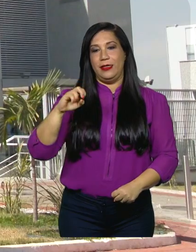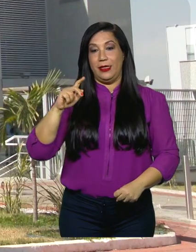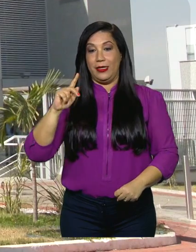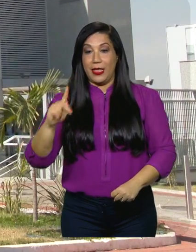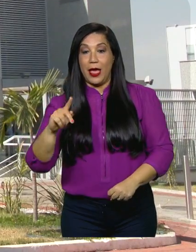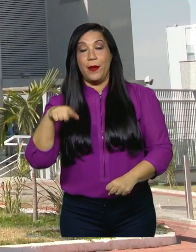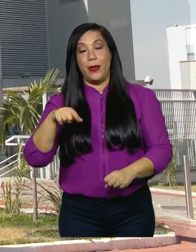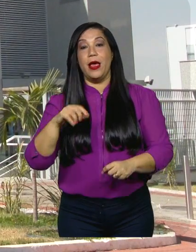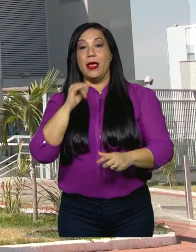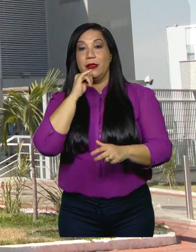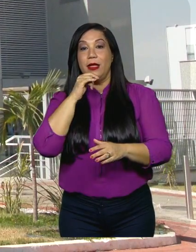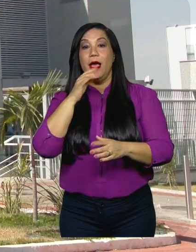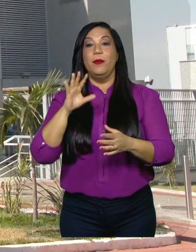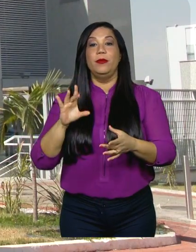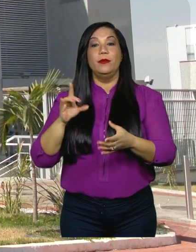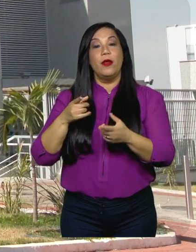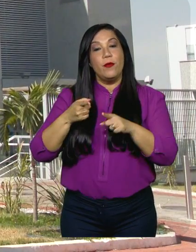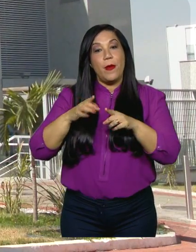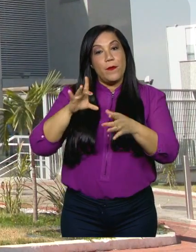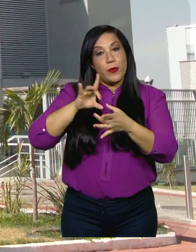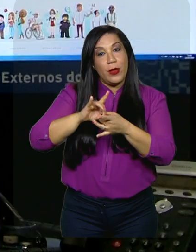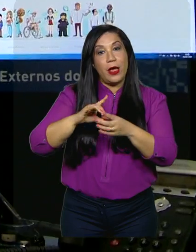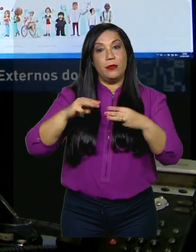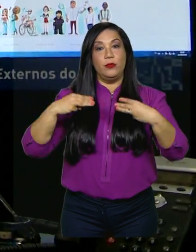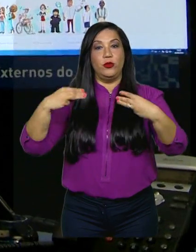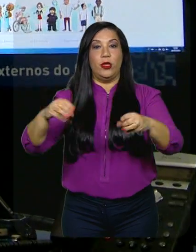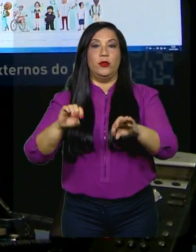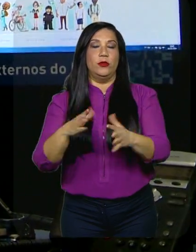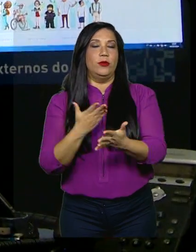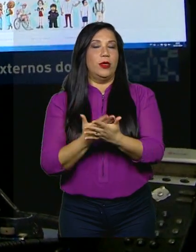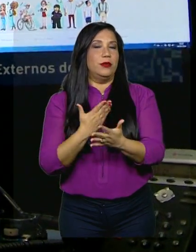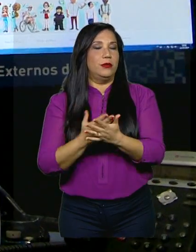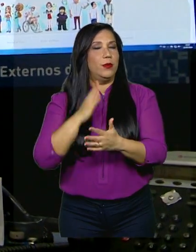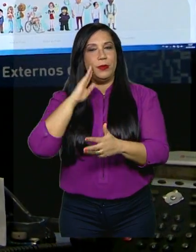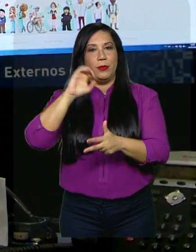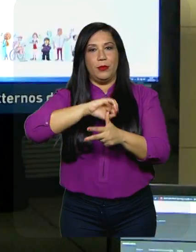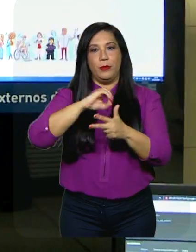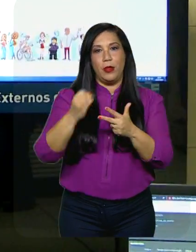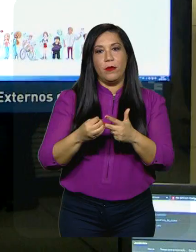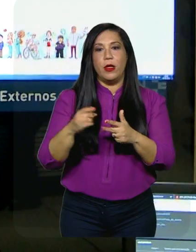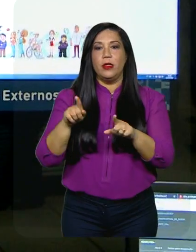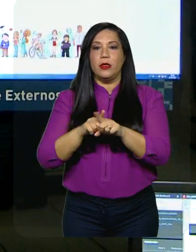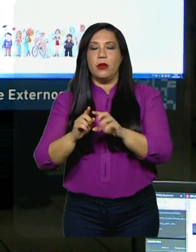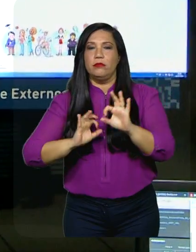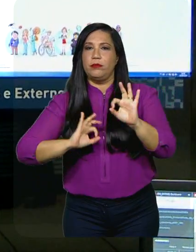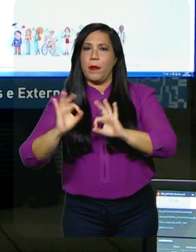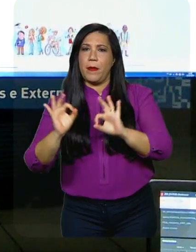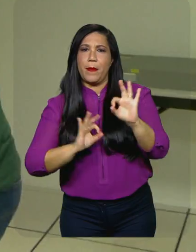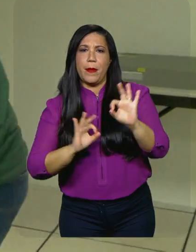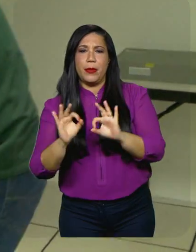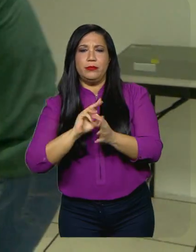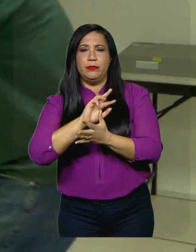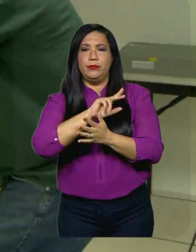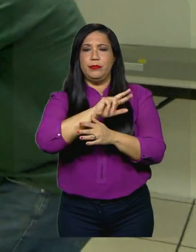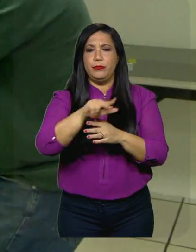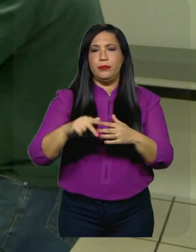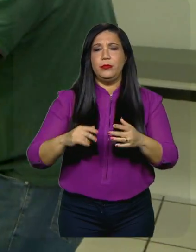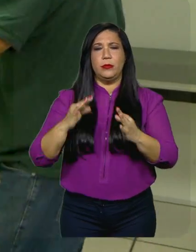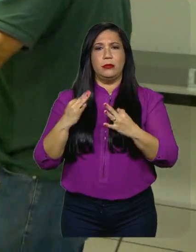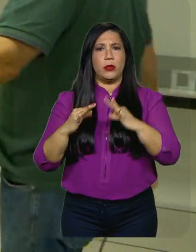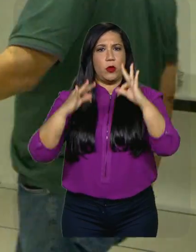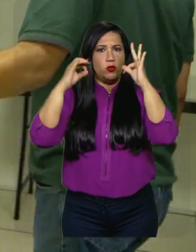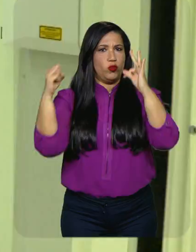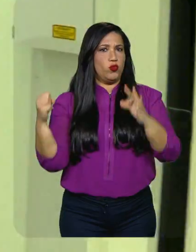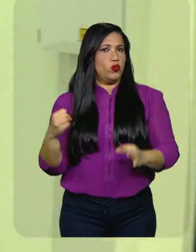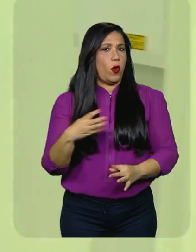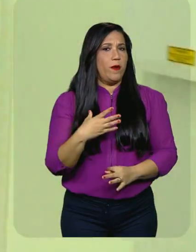vinculada ao Ministério da Educação responsável pelo exame, investe na implantação de novos processos e ferramentas